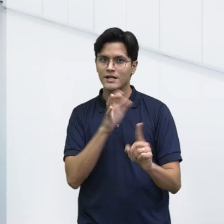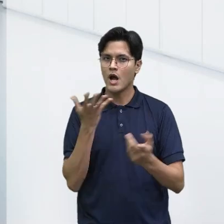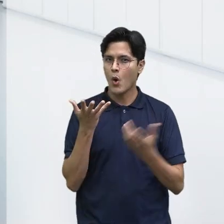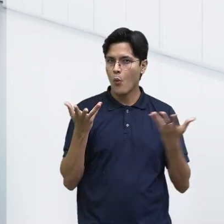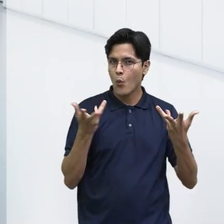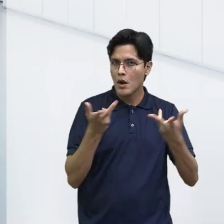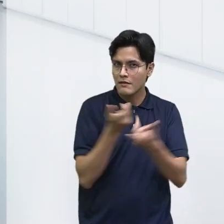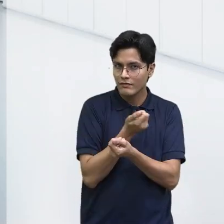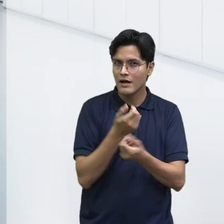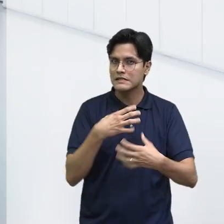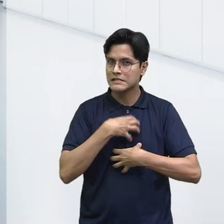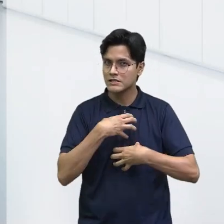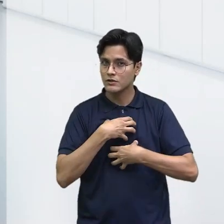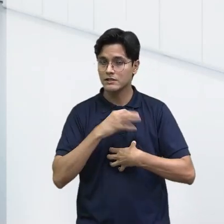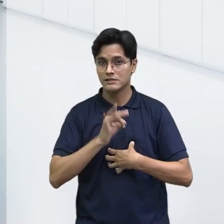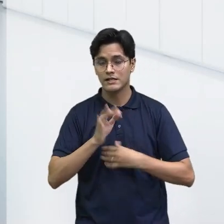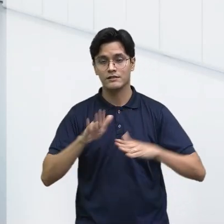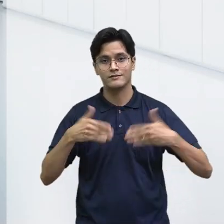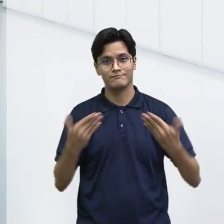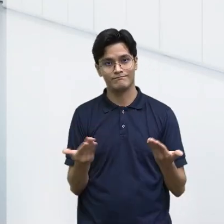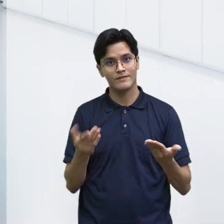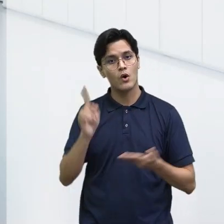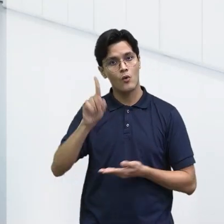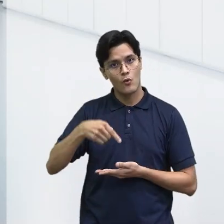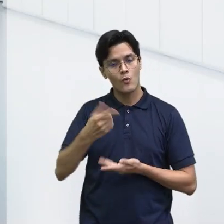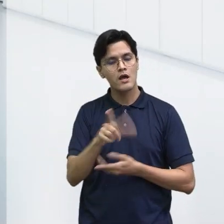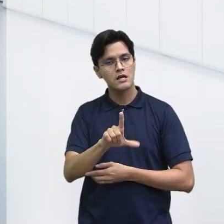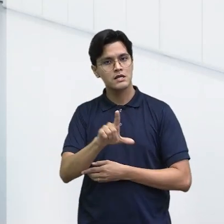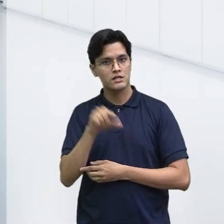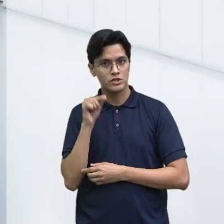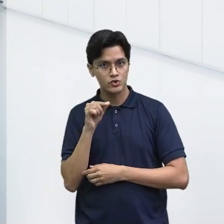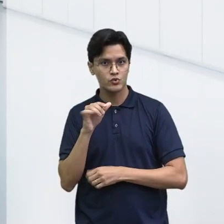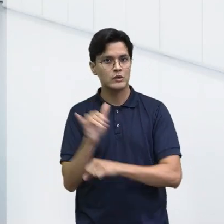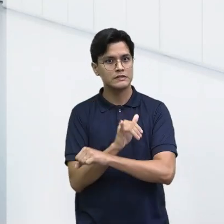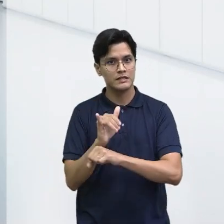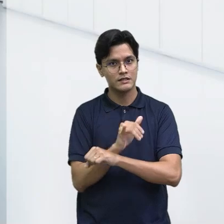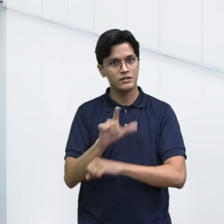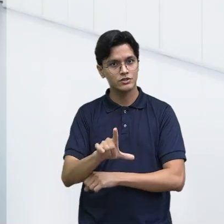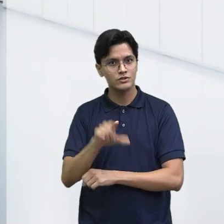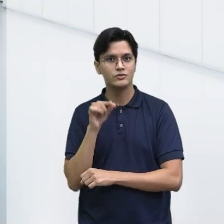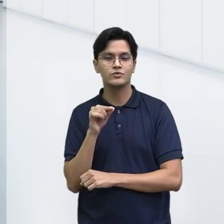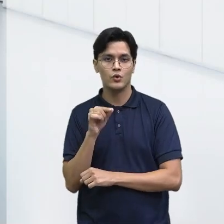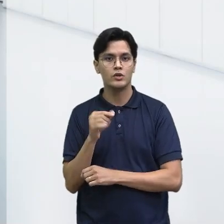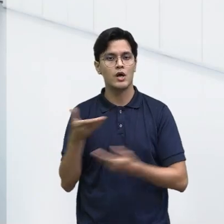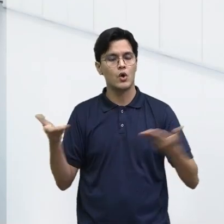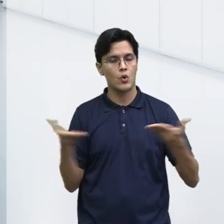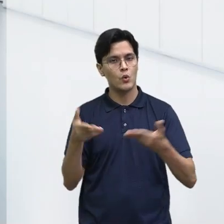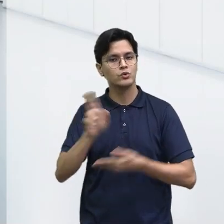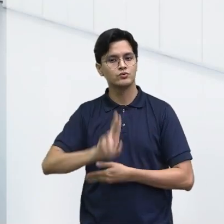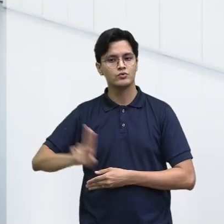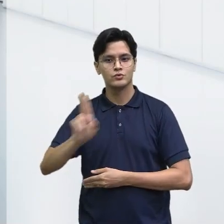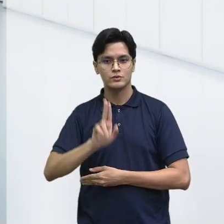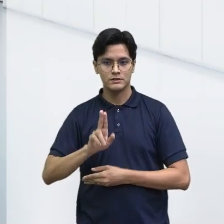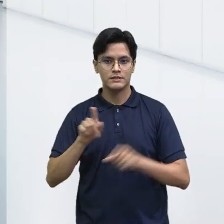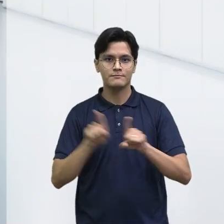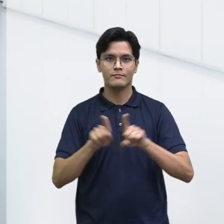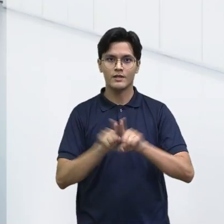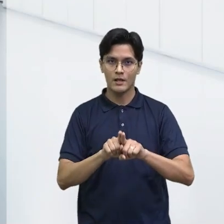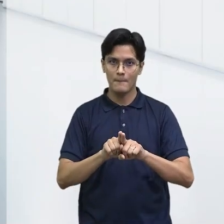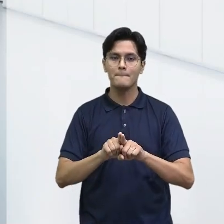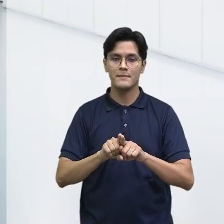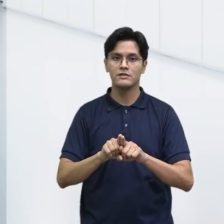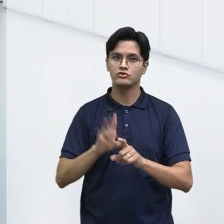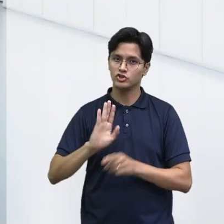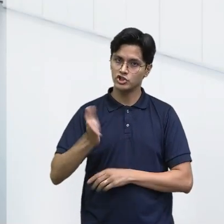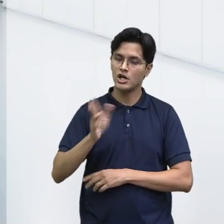sensorial. Então, essa é uma alternativa que está sendo aplicada agora e tem sido implementada já